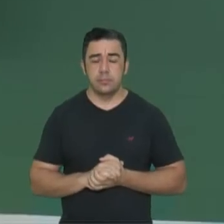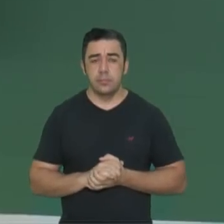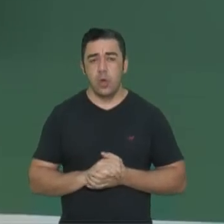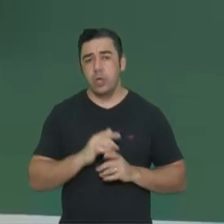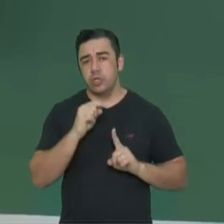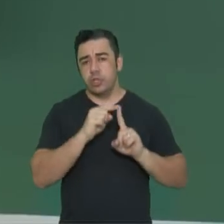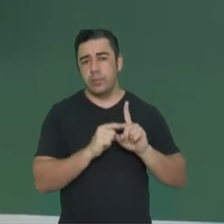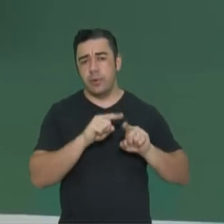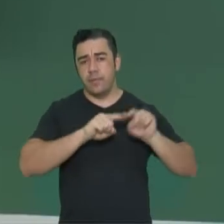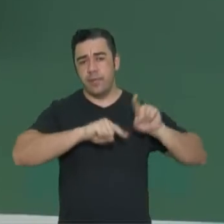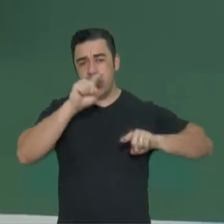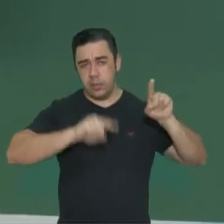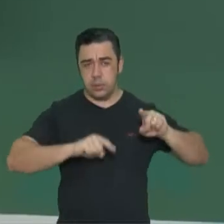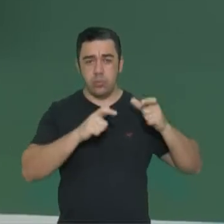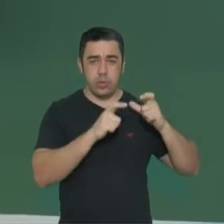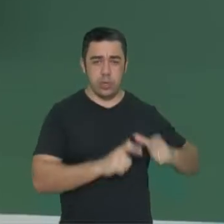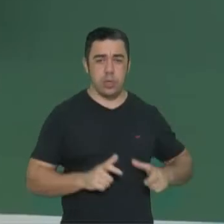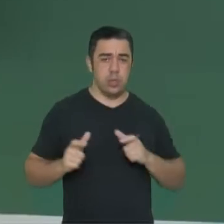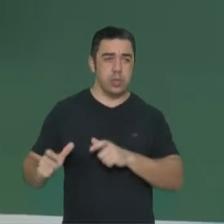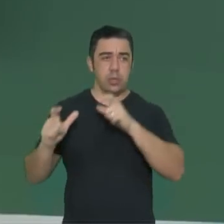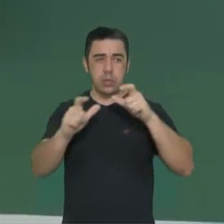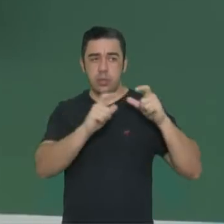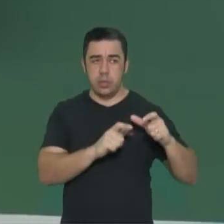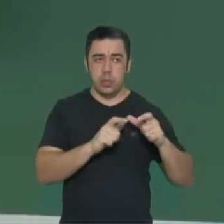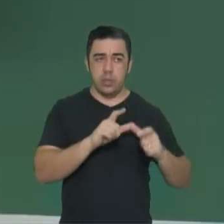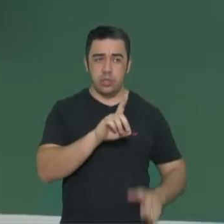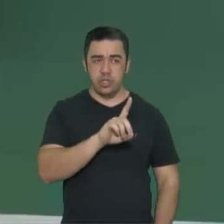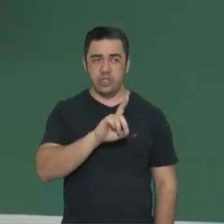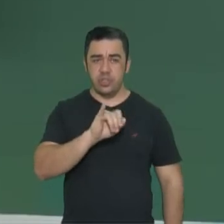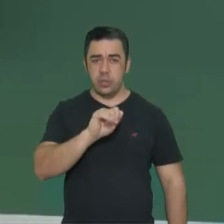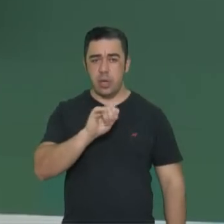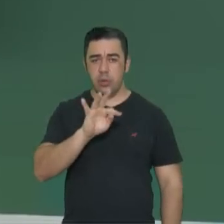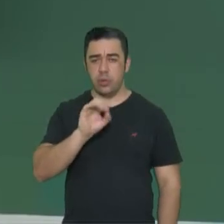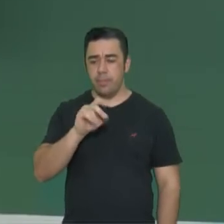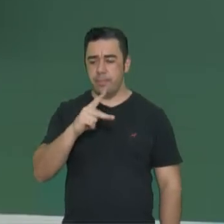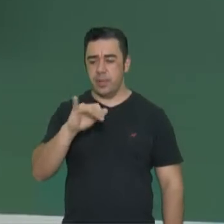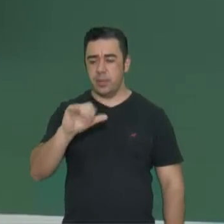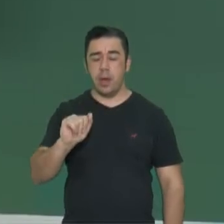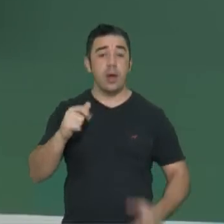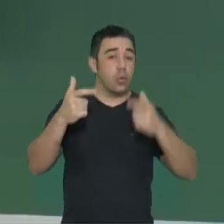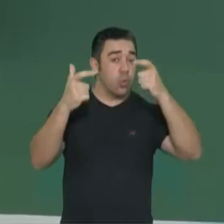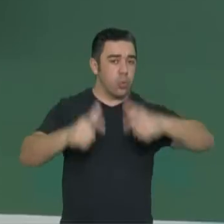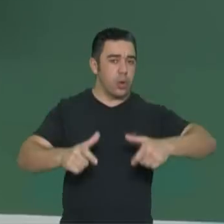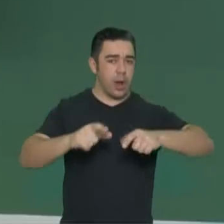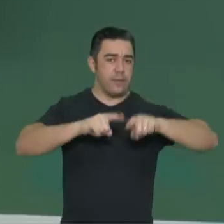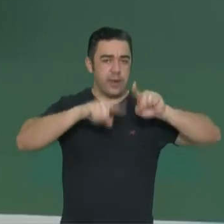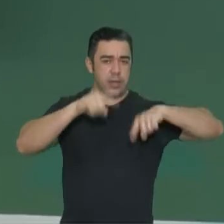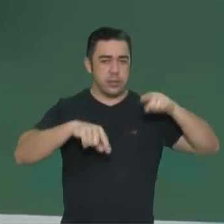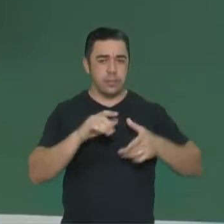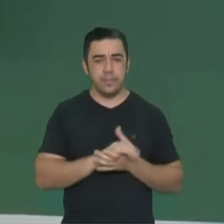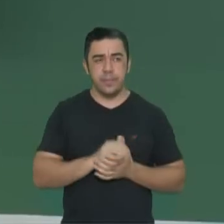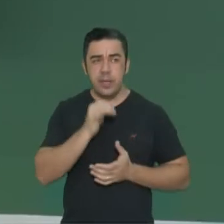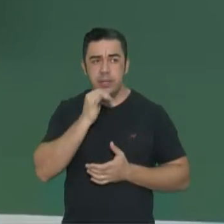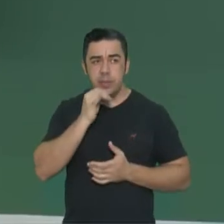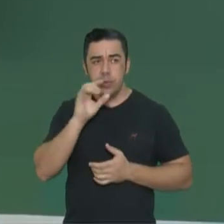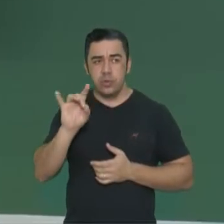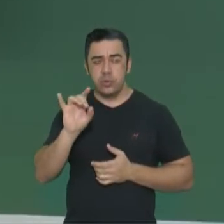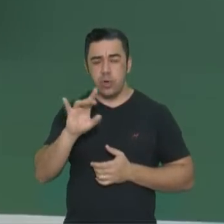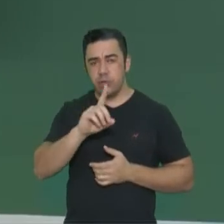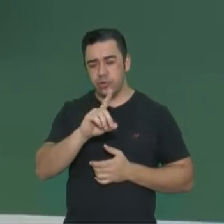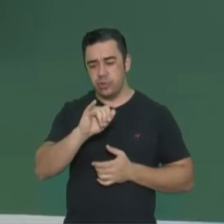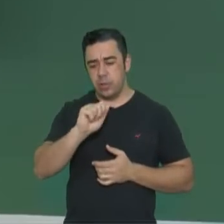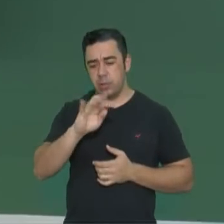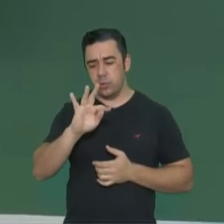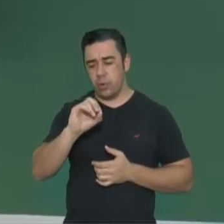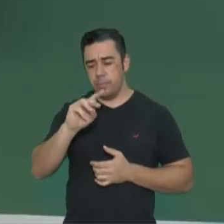Temos aqui a variação geográfica ou diatópica, que ela está relacionada ao local. Professor, se vier somente desta maneira escrito para